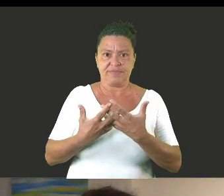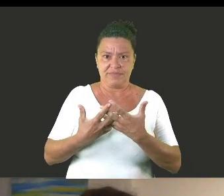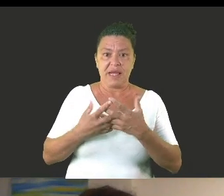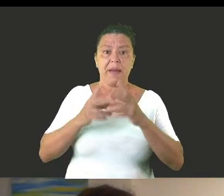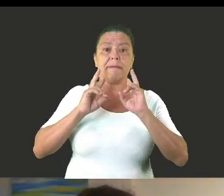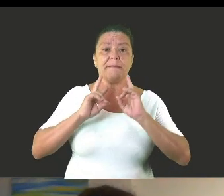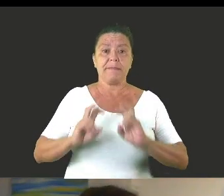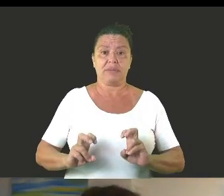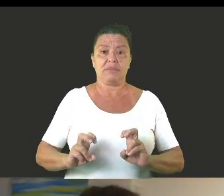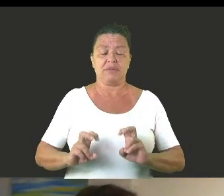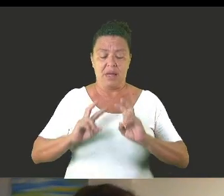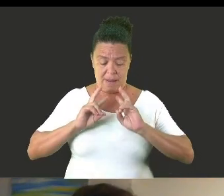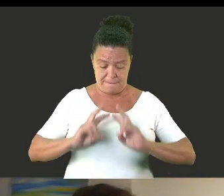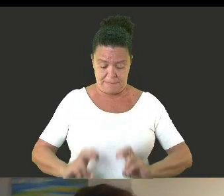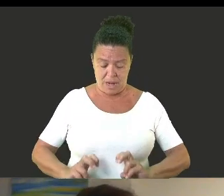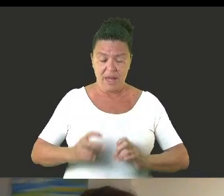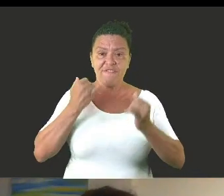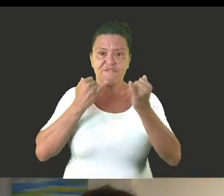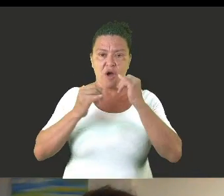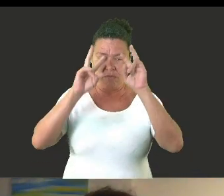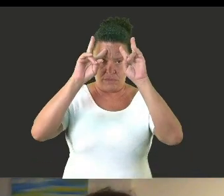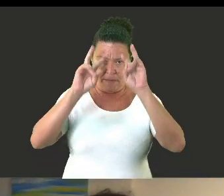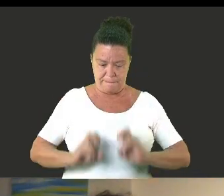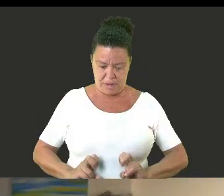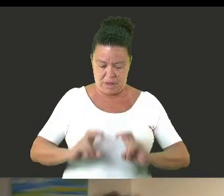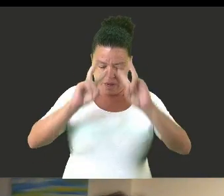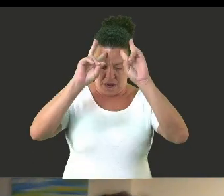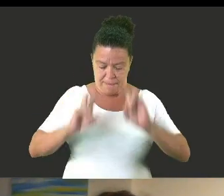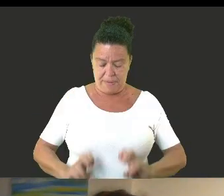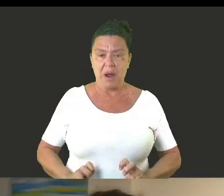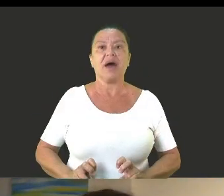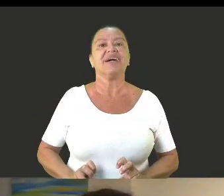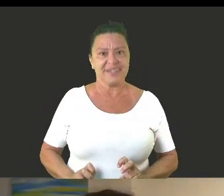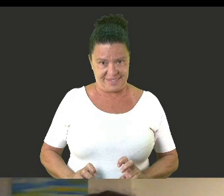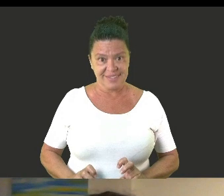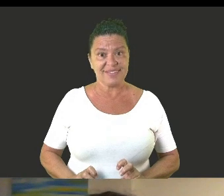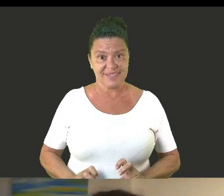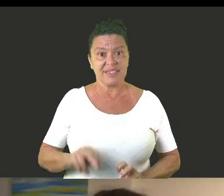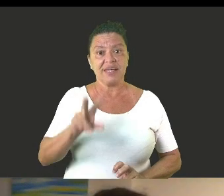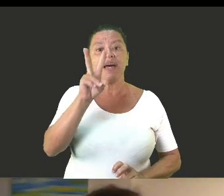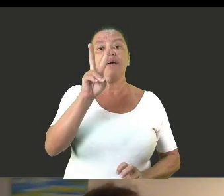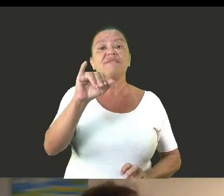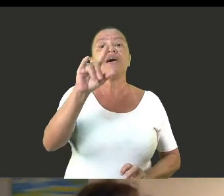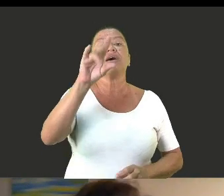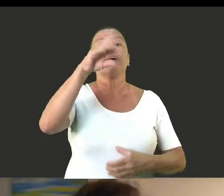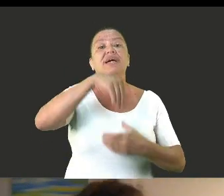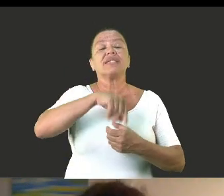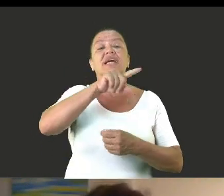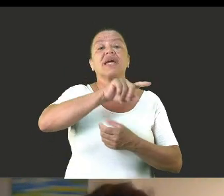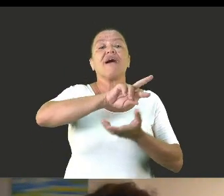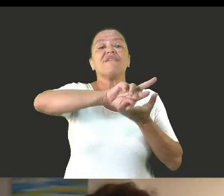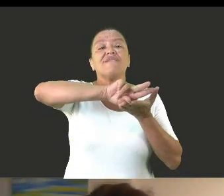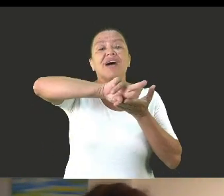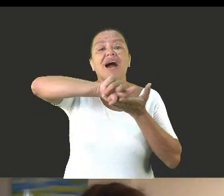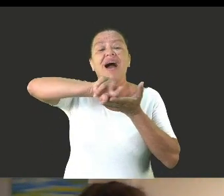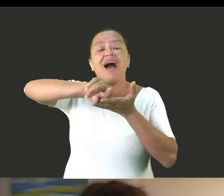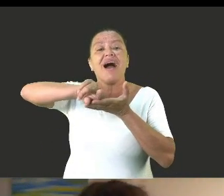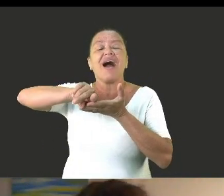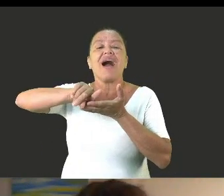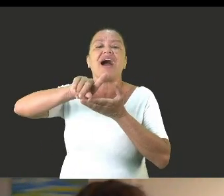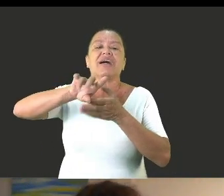aquela informação que chega. Então ela vai, dentre as várias